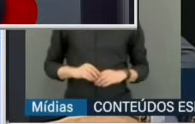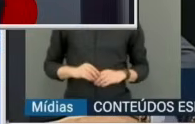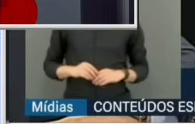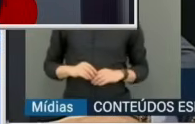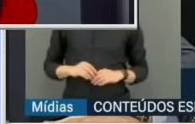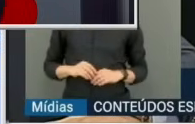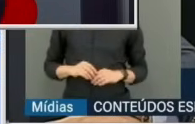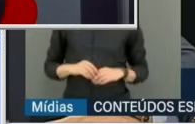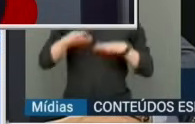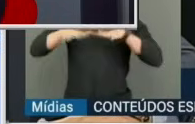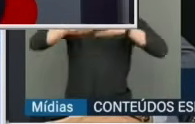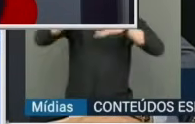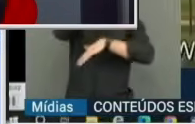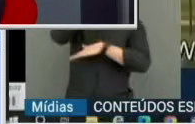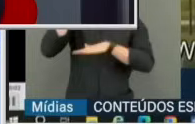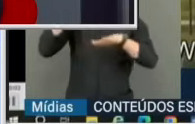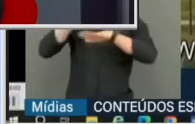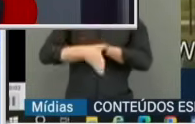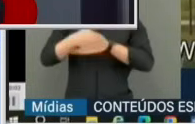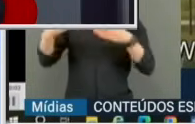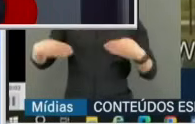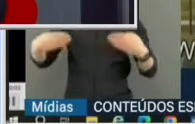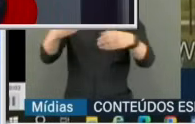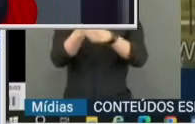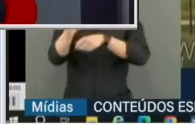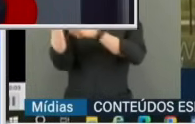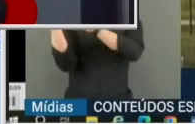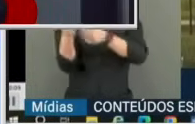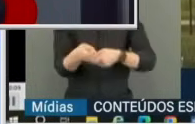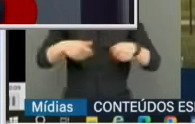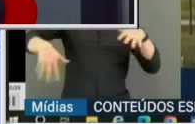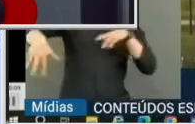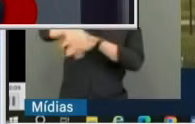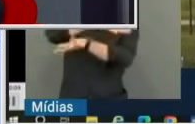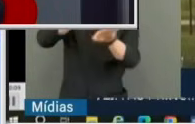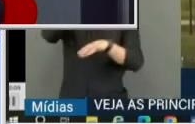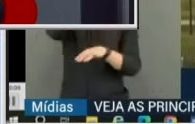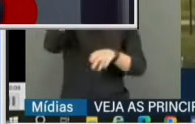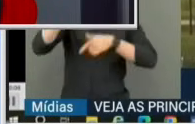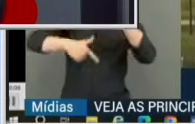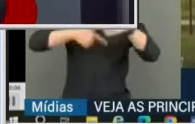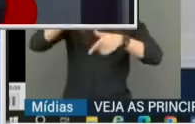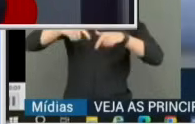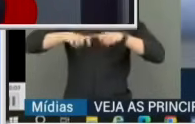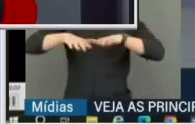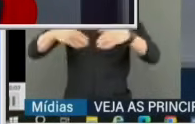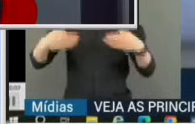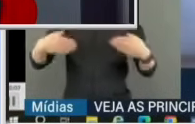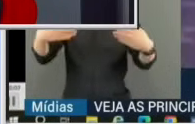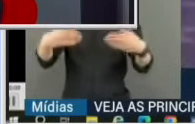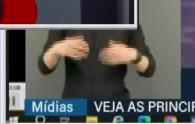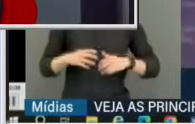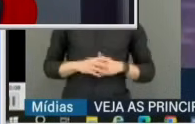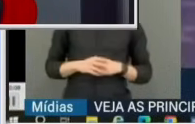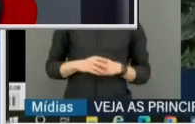um episódio que gerou muitas manchetes. Né? O episódio envolvendo o que ele diz sobre o Mauro Cid. Né?